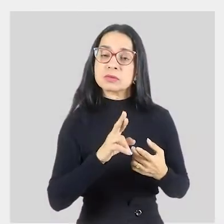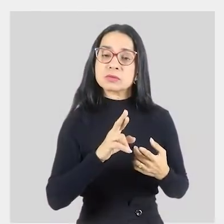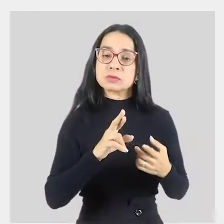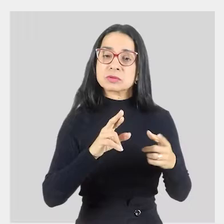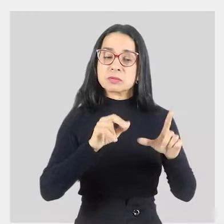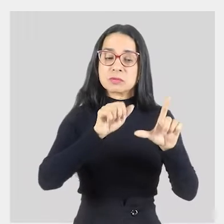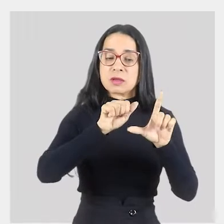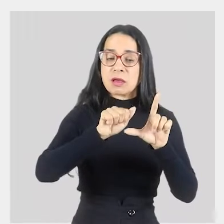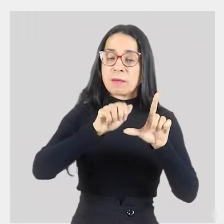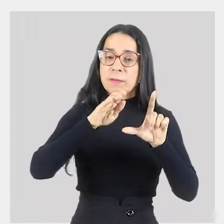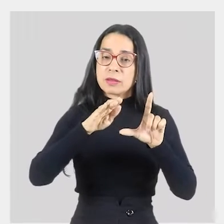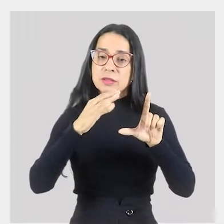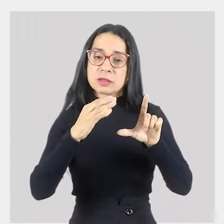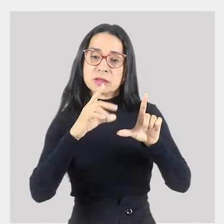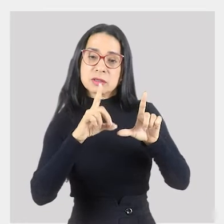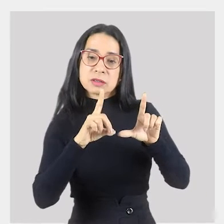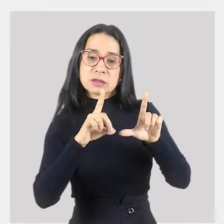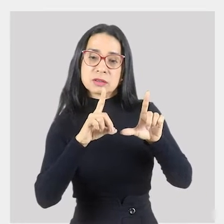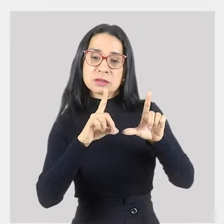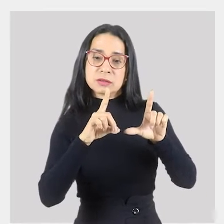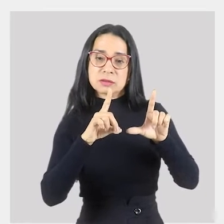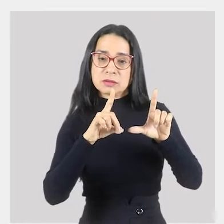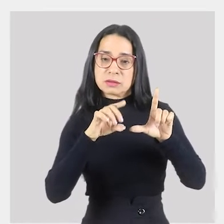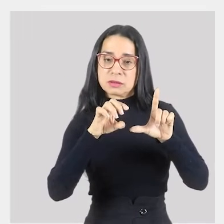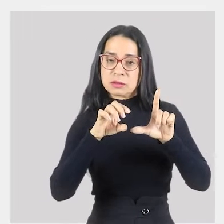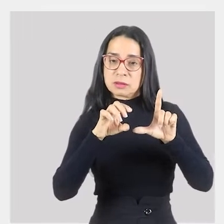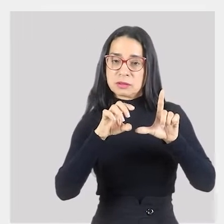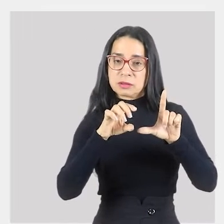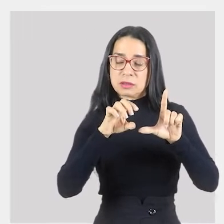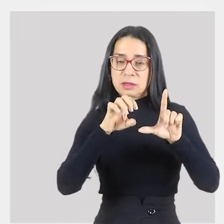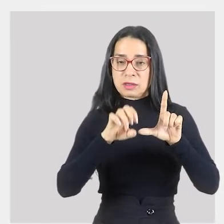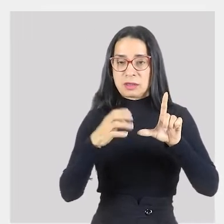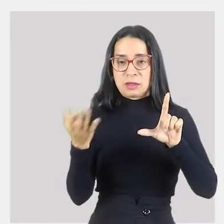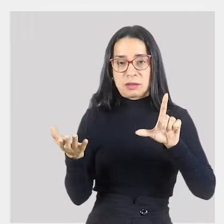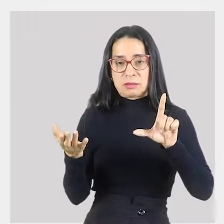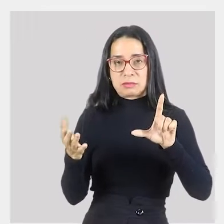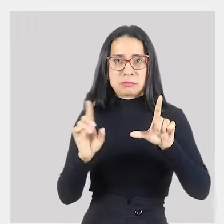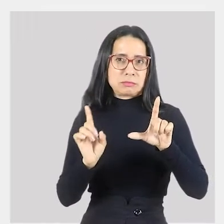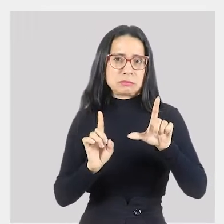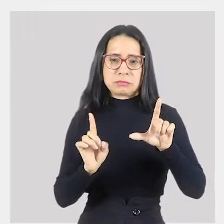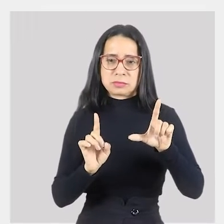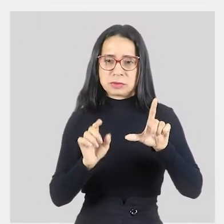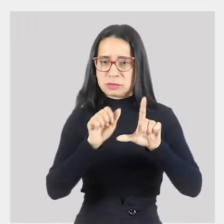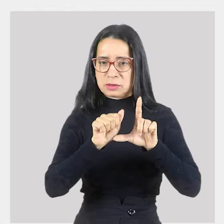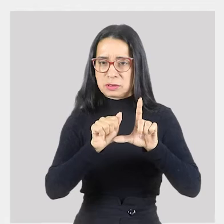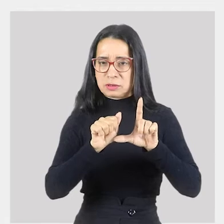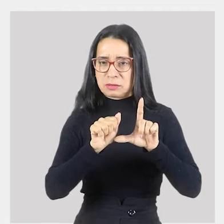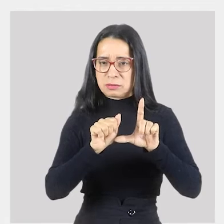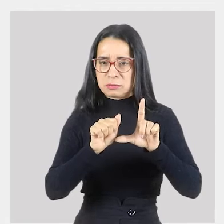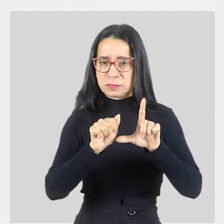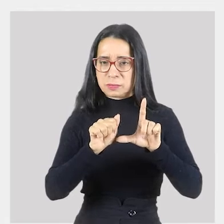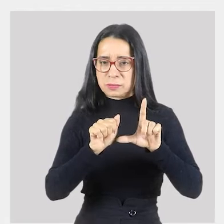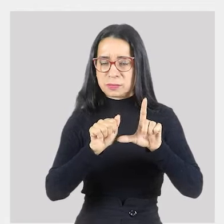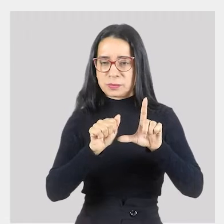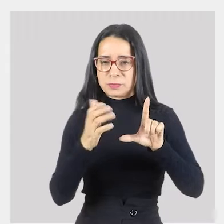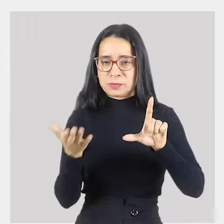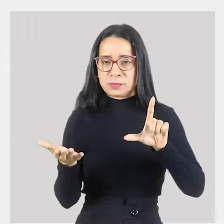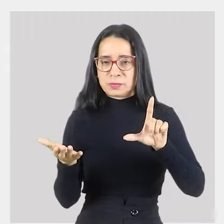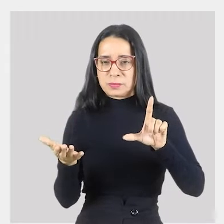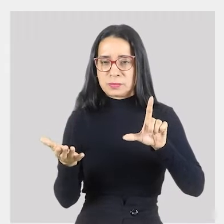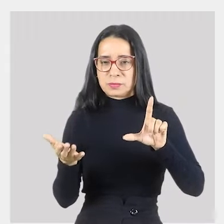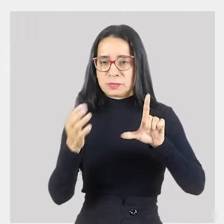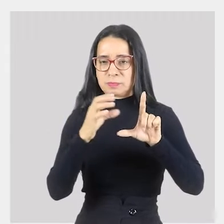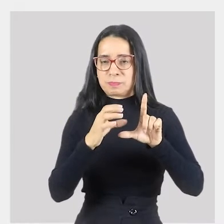expansão digital? Não. Até porque ele está tendo uma dificuldade. Não é verdade?